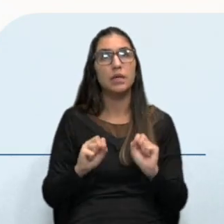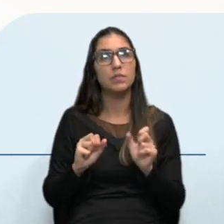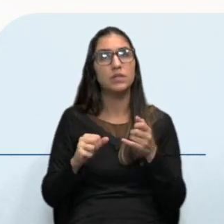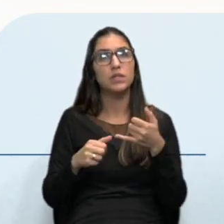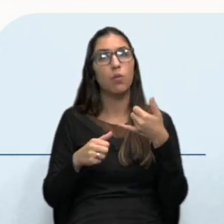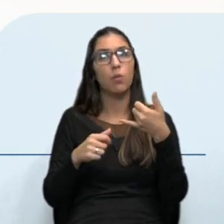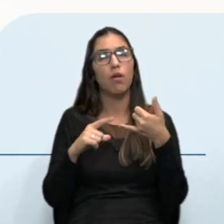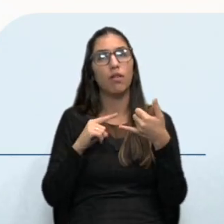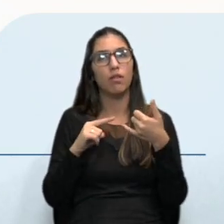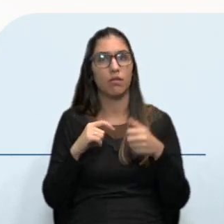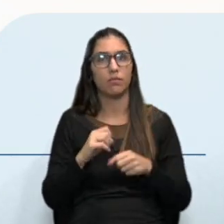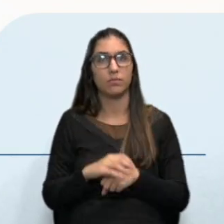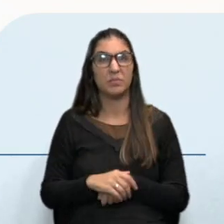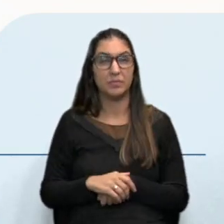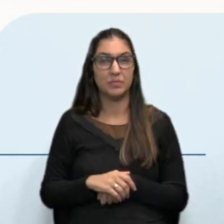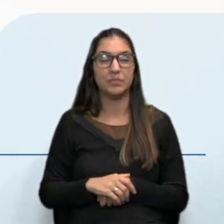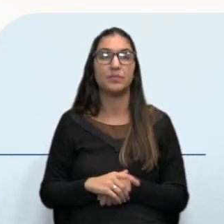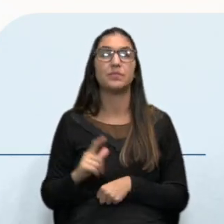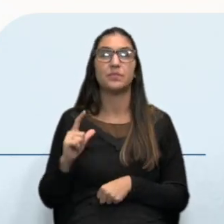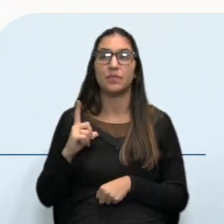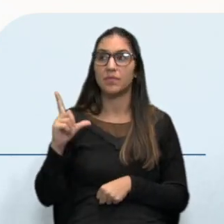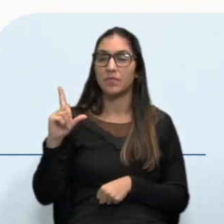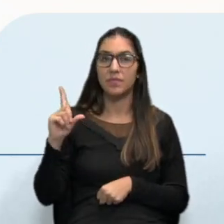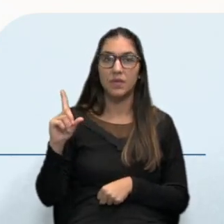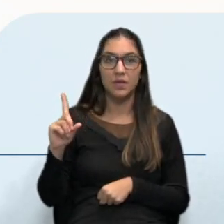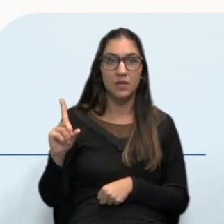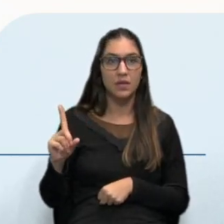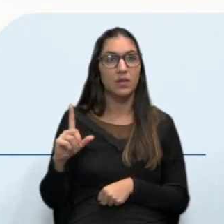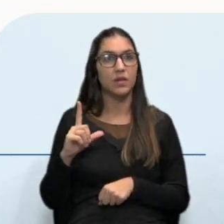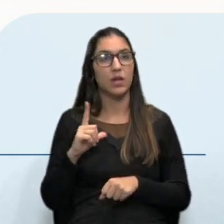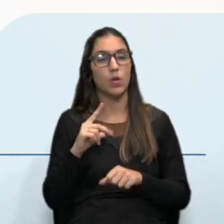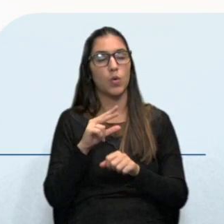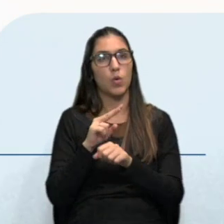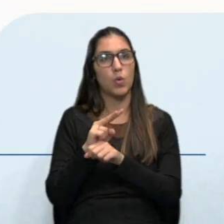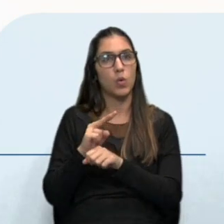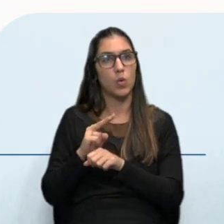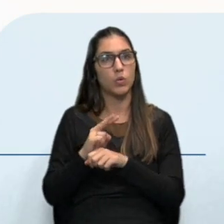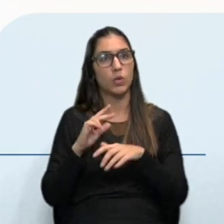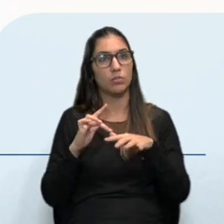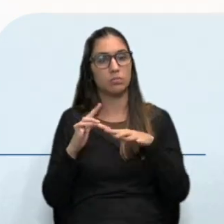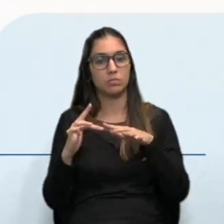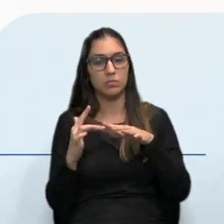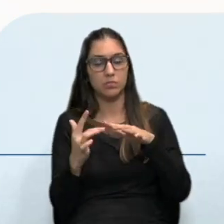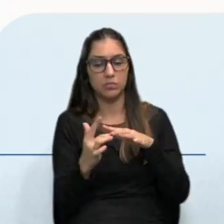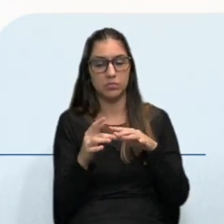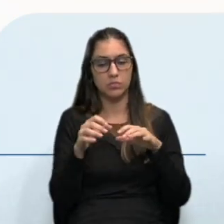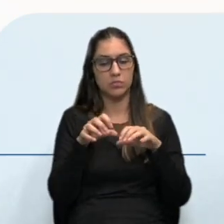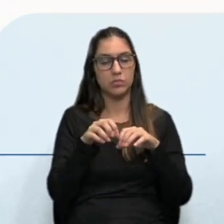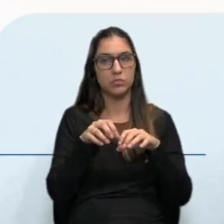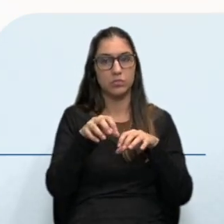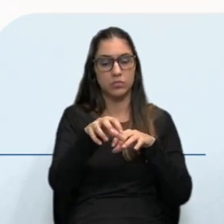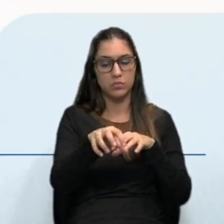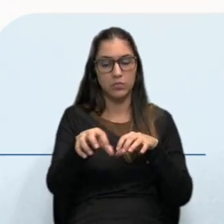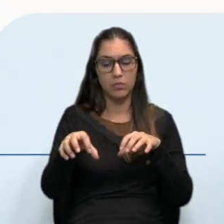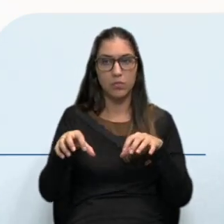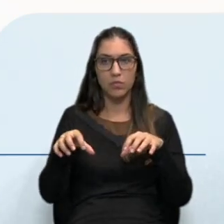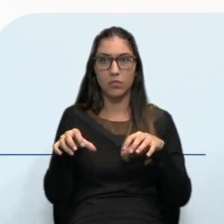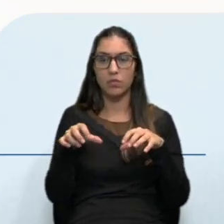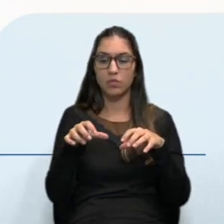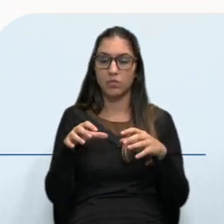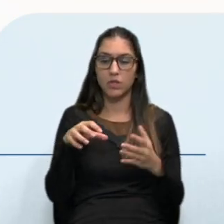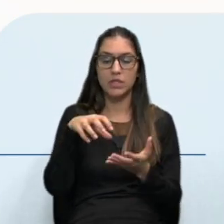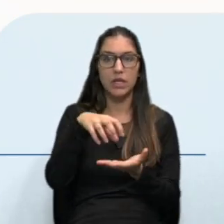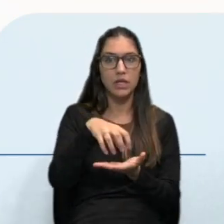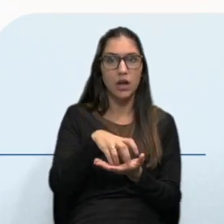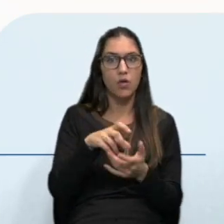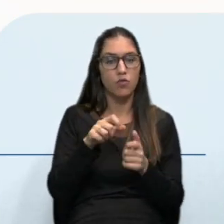tem? Ele tem um controle de rede, ou seja, uma central bastante avançada, que vai fazer o